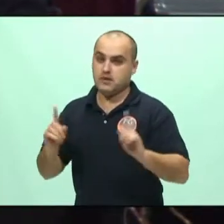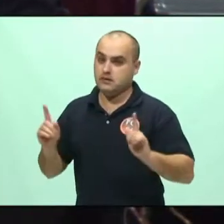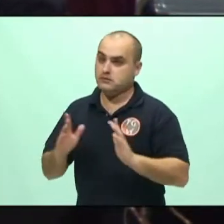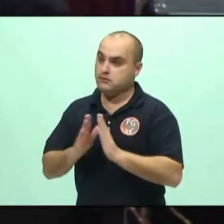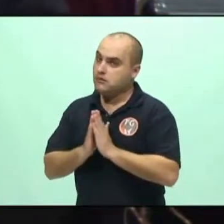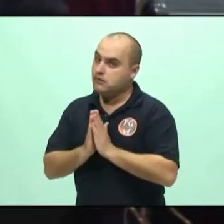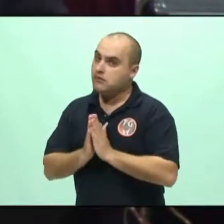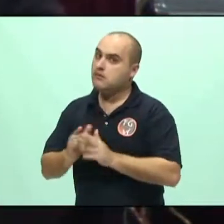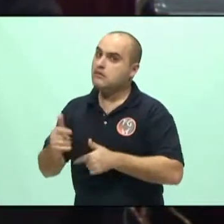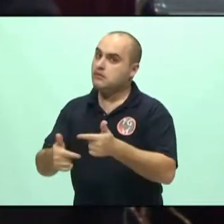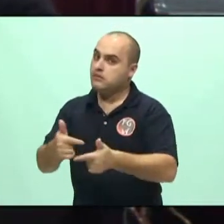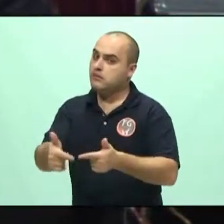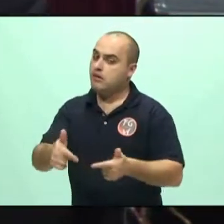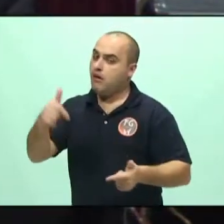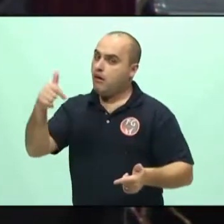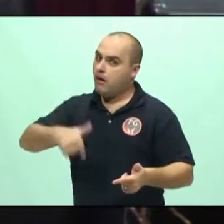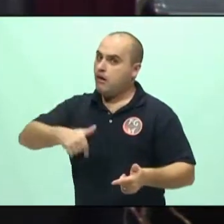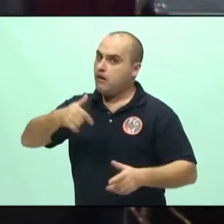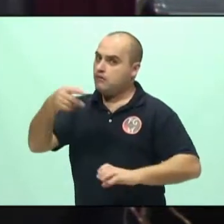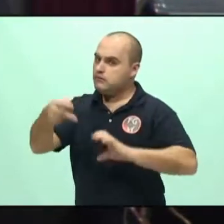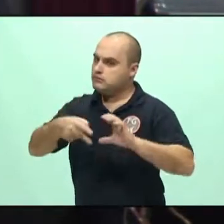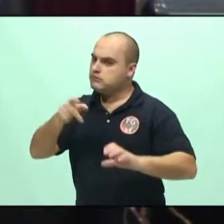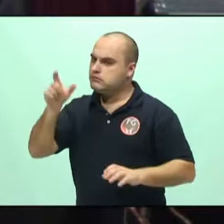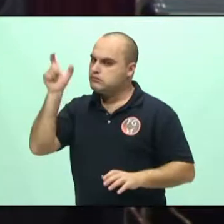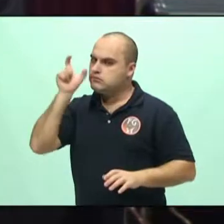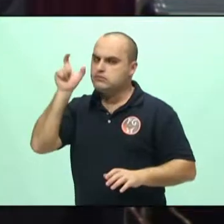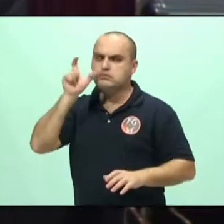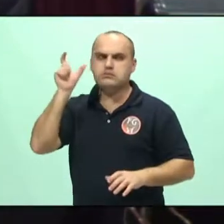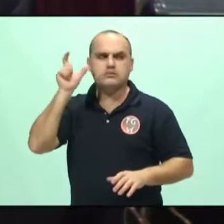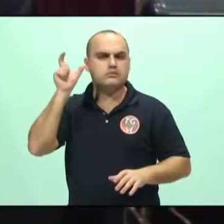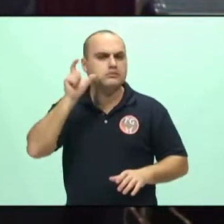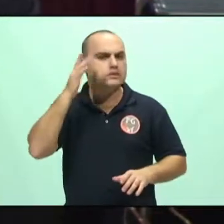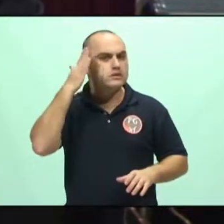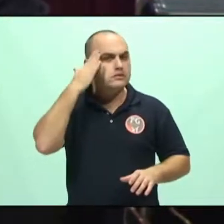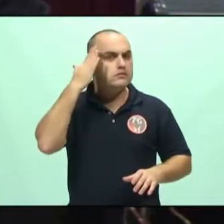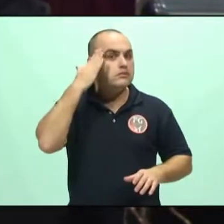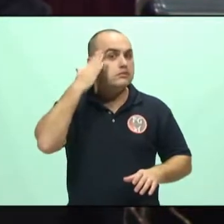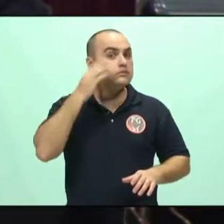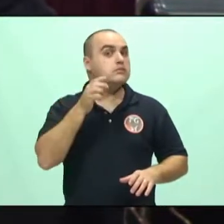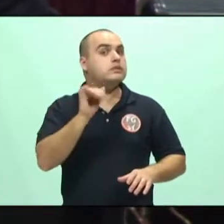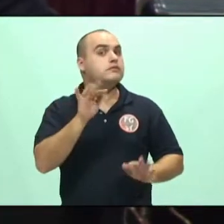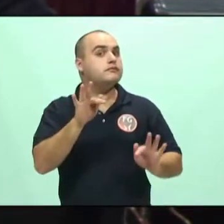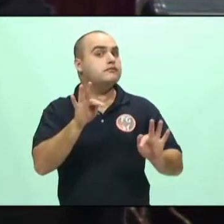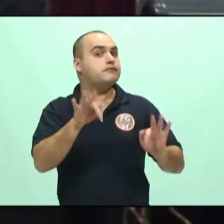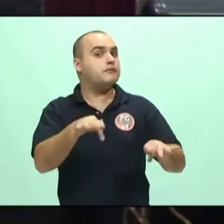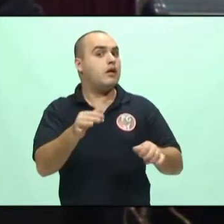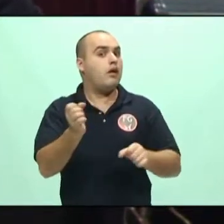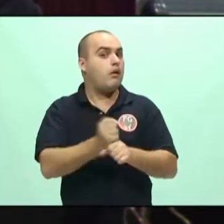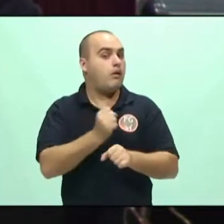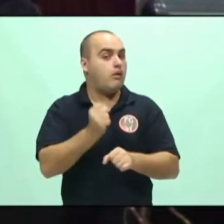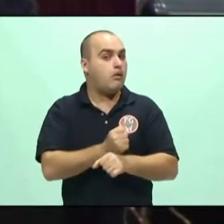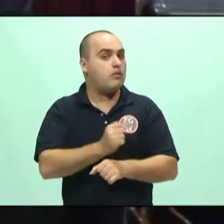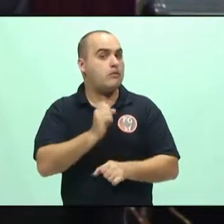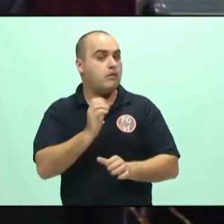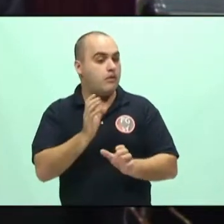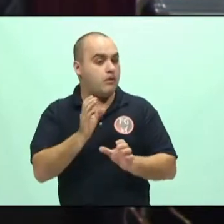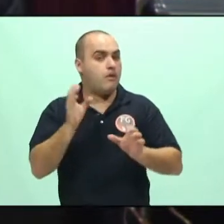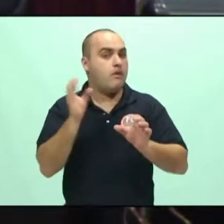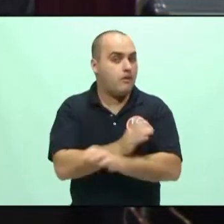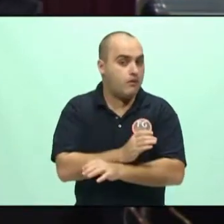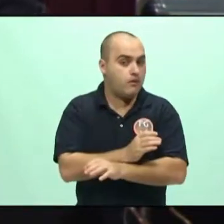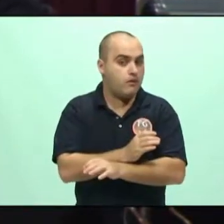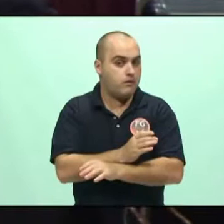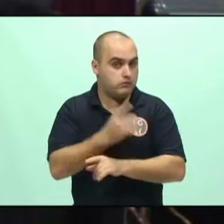e estamos aqui de olhos bem abertos para saber se ao findar das obras quando for concluída essa etapa da obra